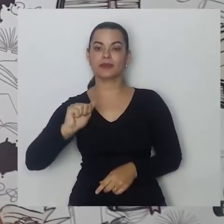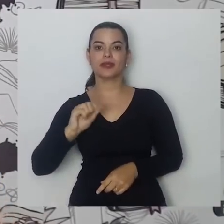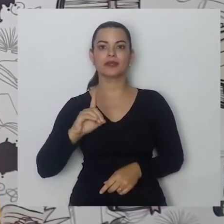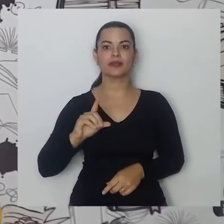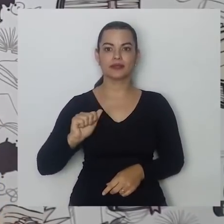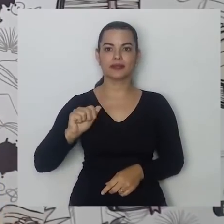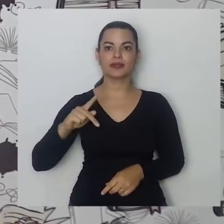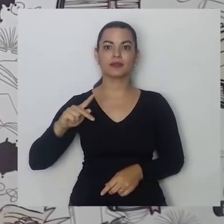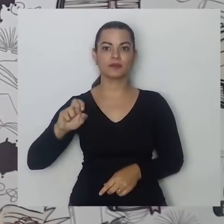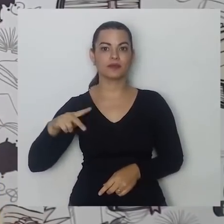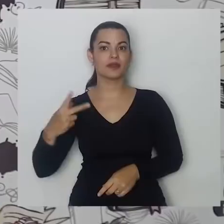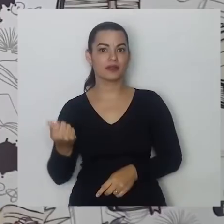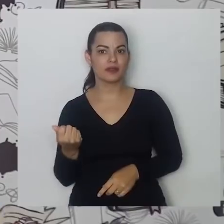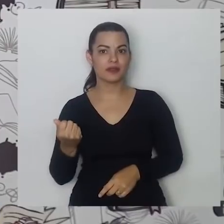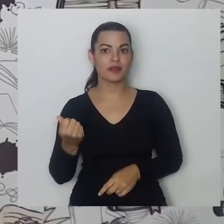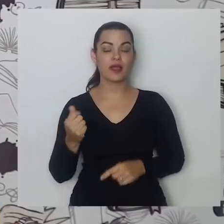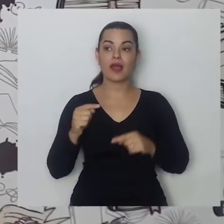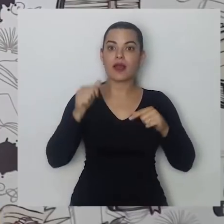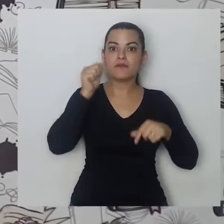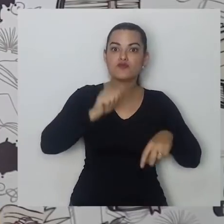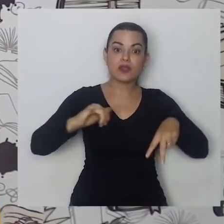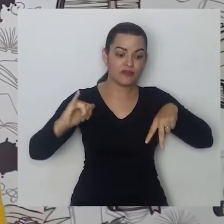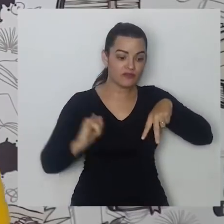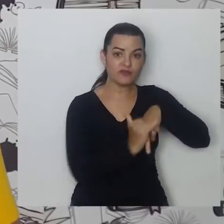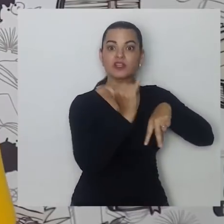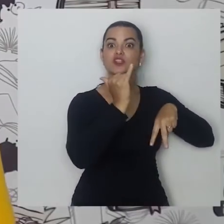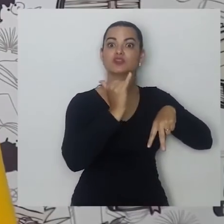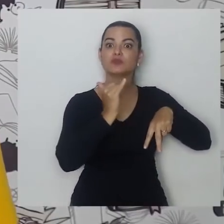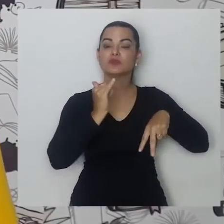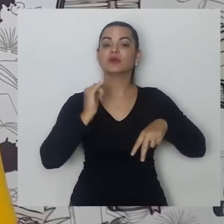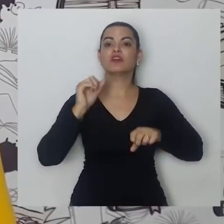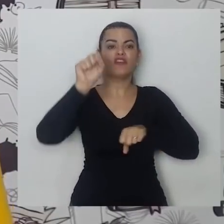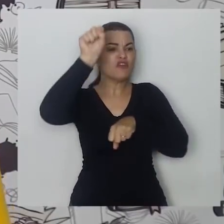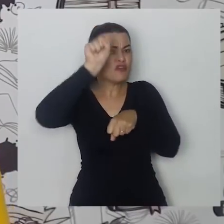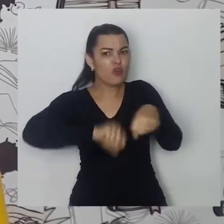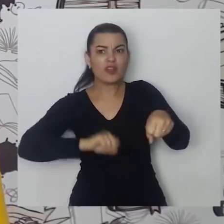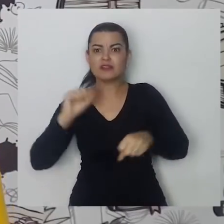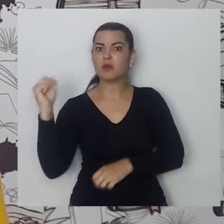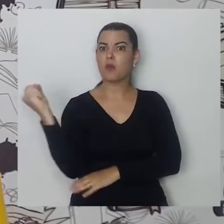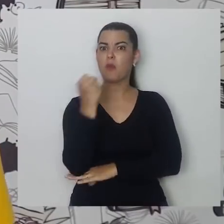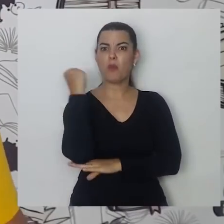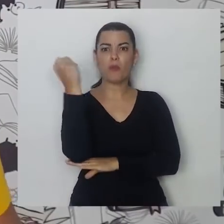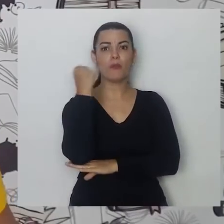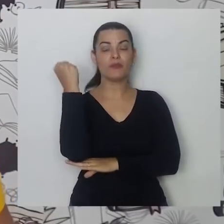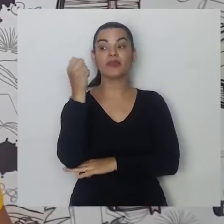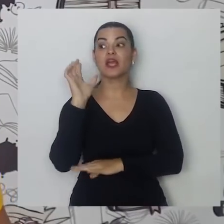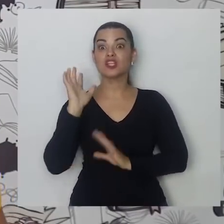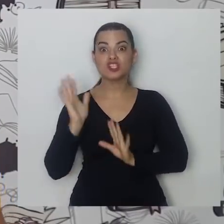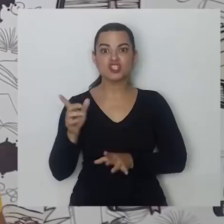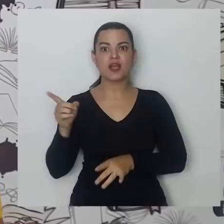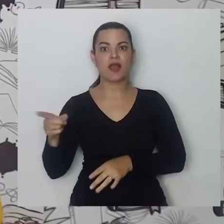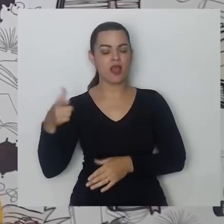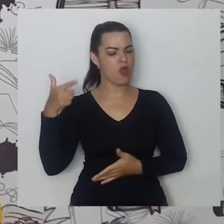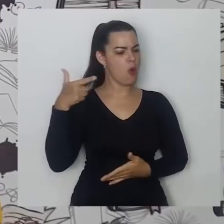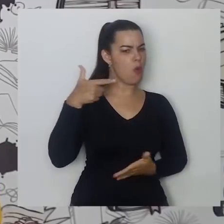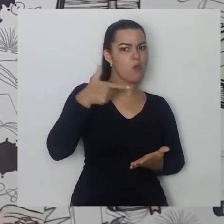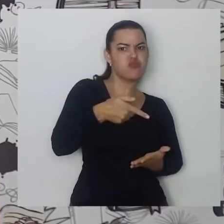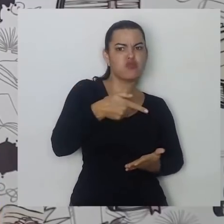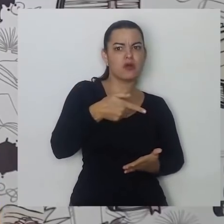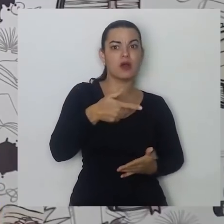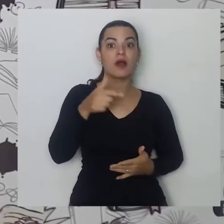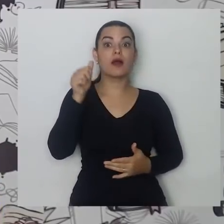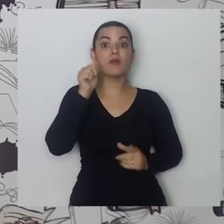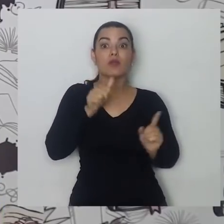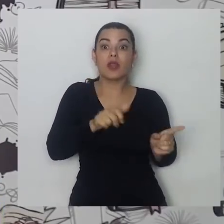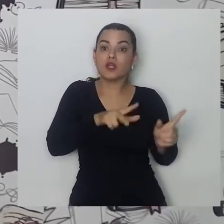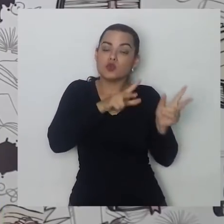se tornavam cada vez mais graves. Ele chegou inclusive a balear a mulher